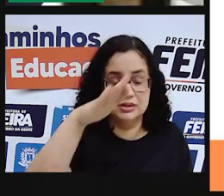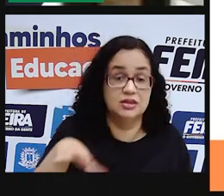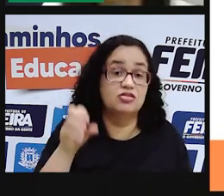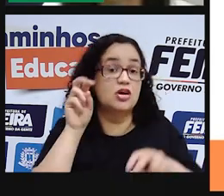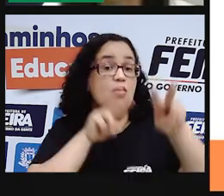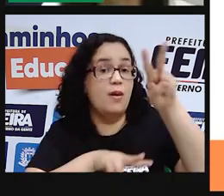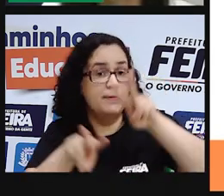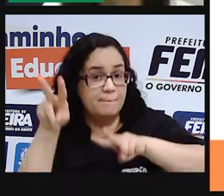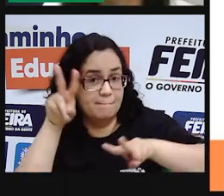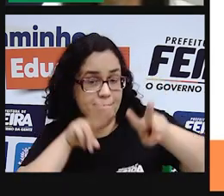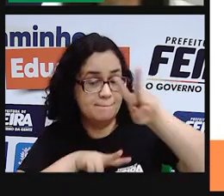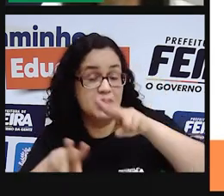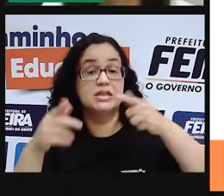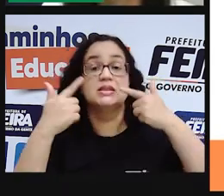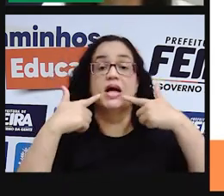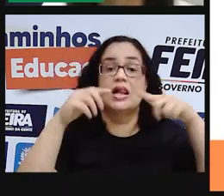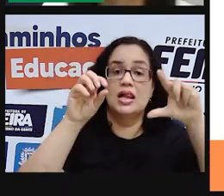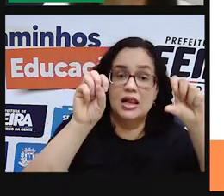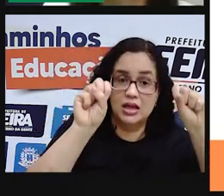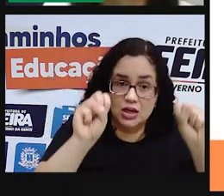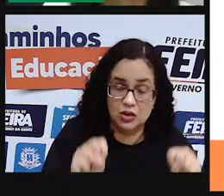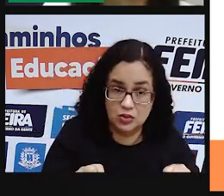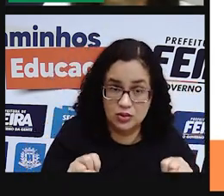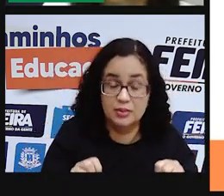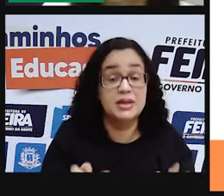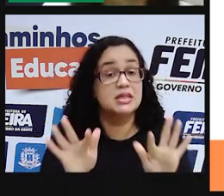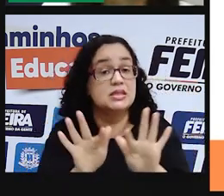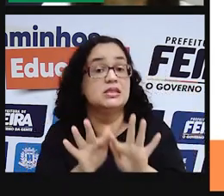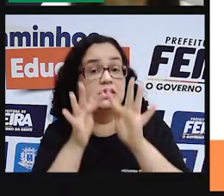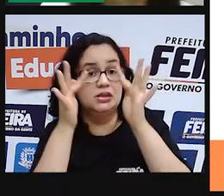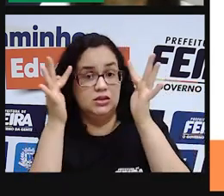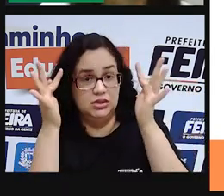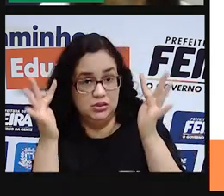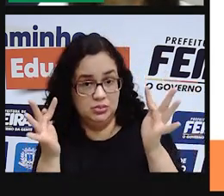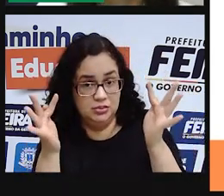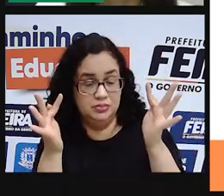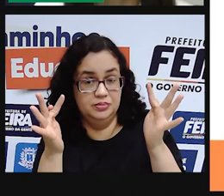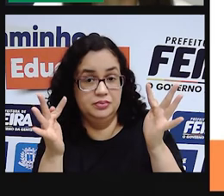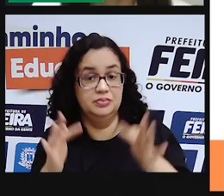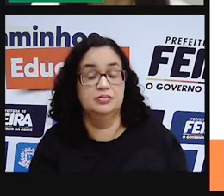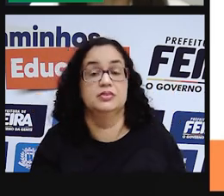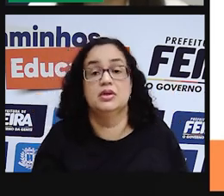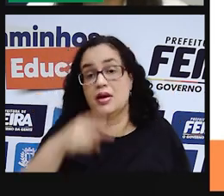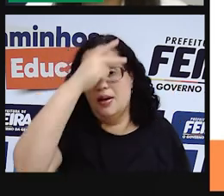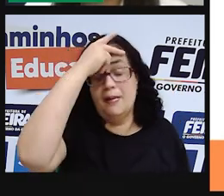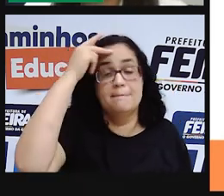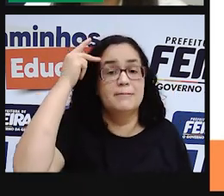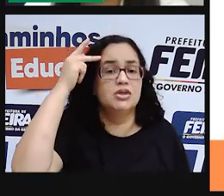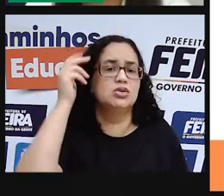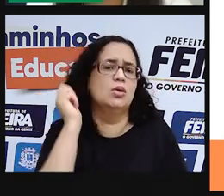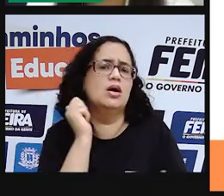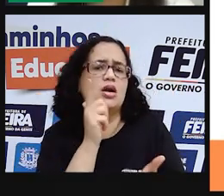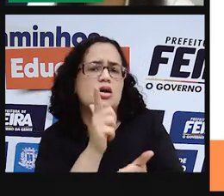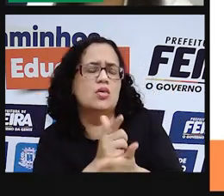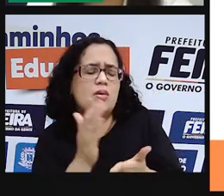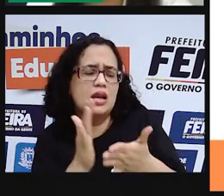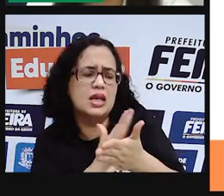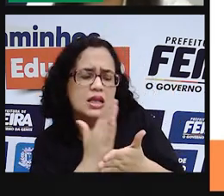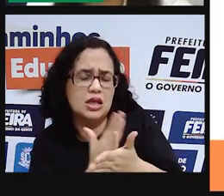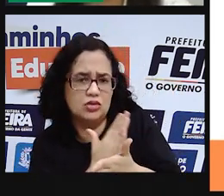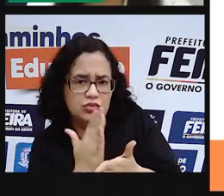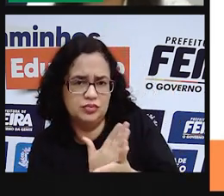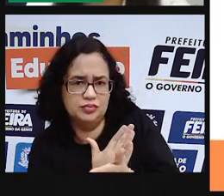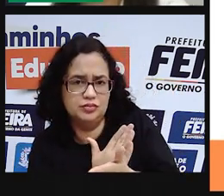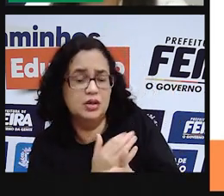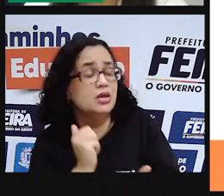vai observar que a linguagem vai ter que ser uma linguagem mais simples. Se o consumidor, a gente está fazendo a resenha de um livro, né?